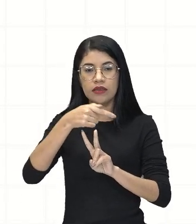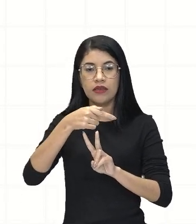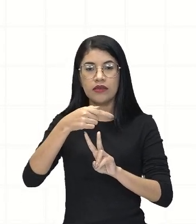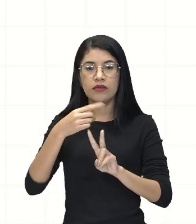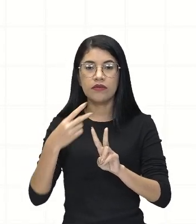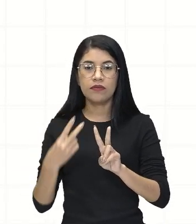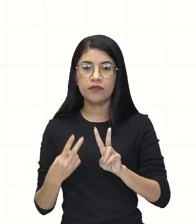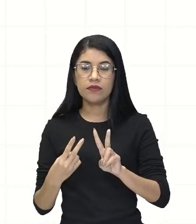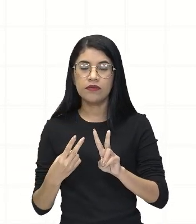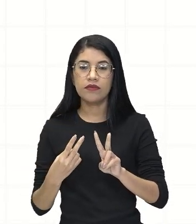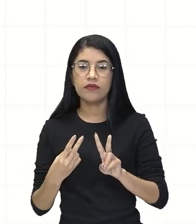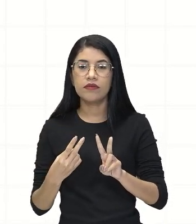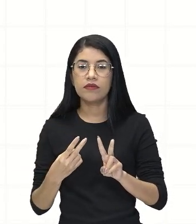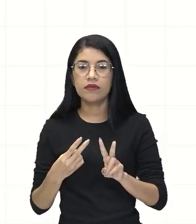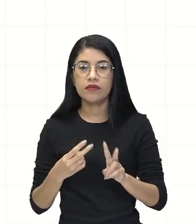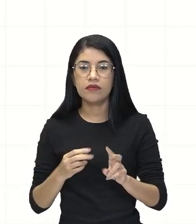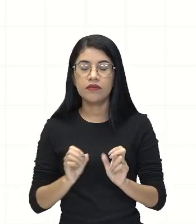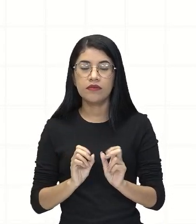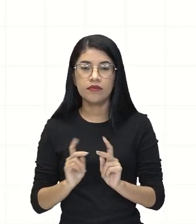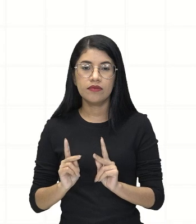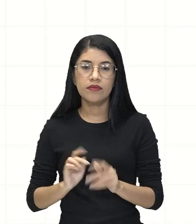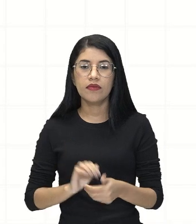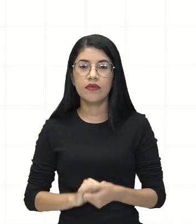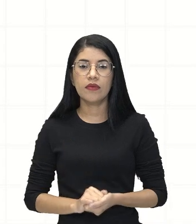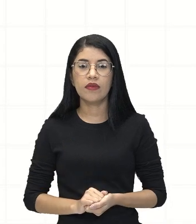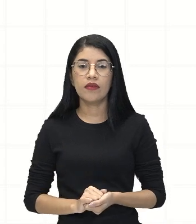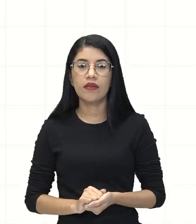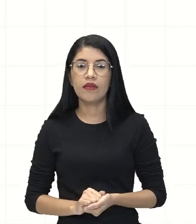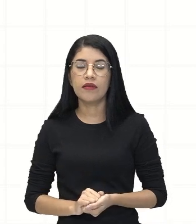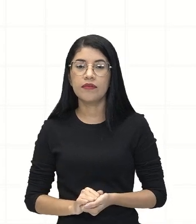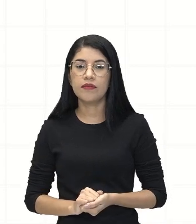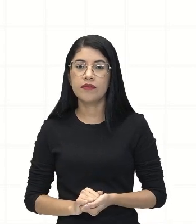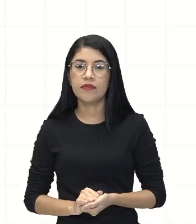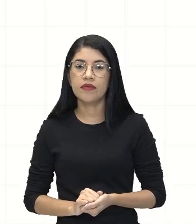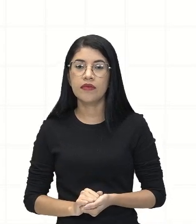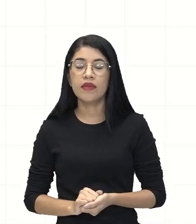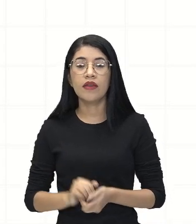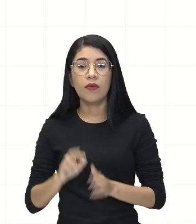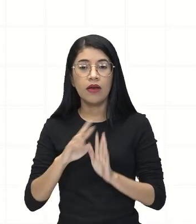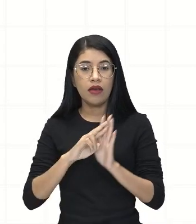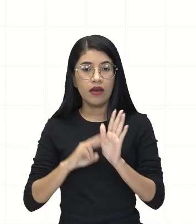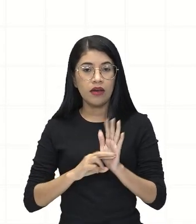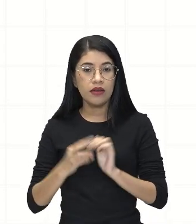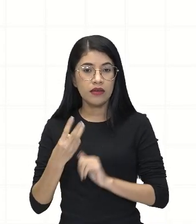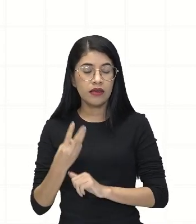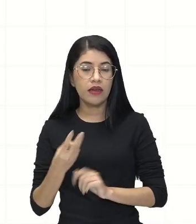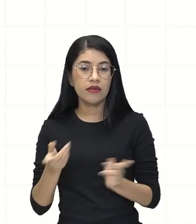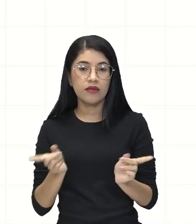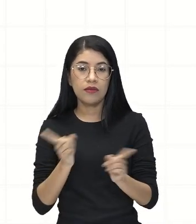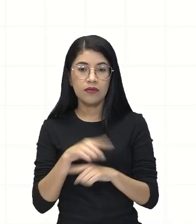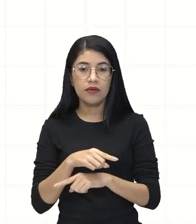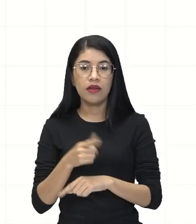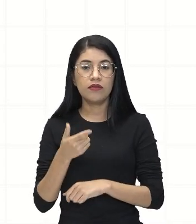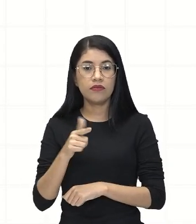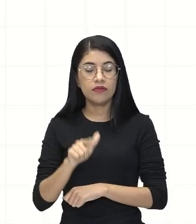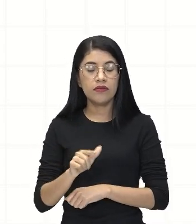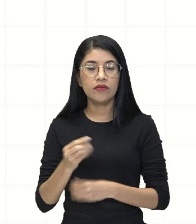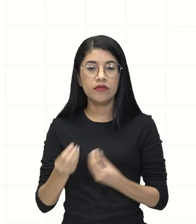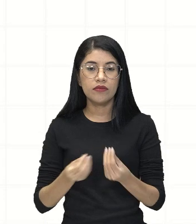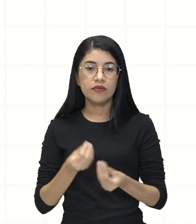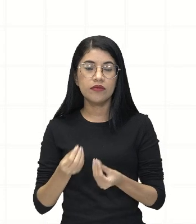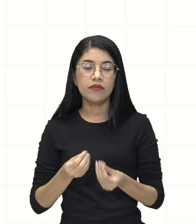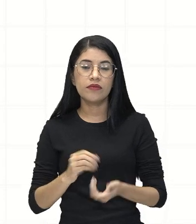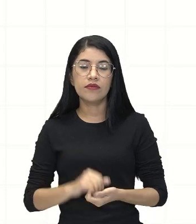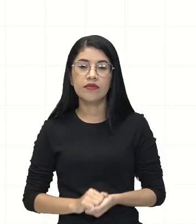de 2. Beleza? E aí o que que acontece? Aplico a propriedade 3 voltando, né? Tudo que vai e